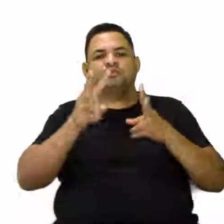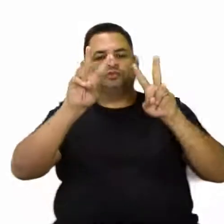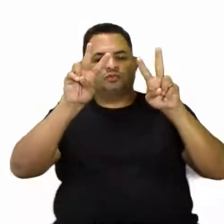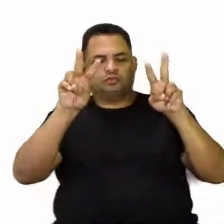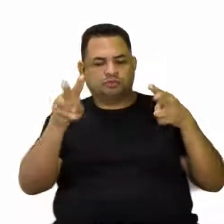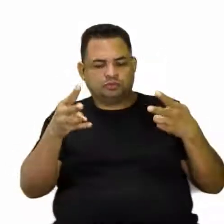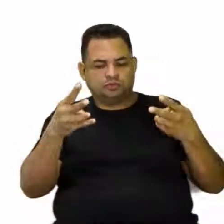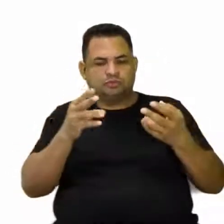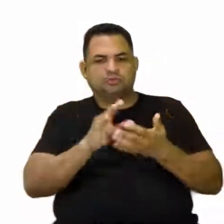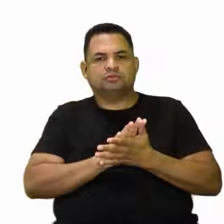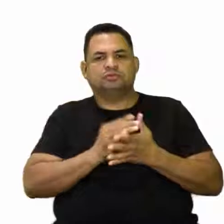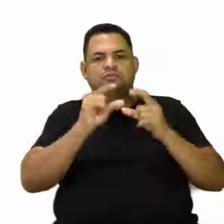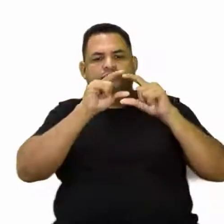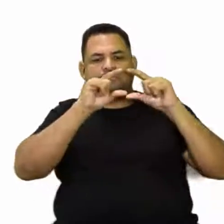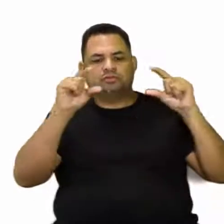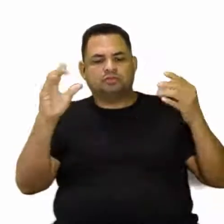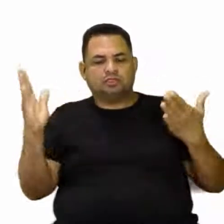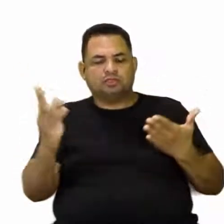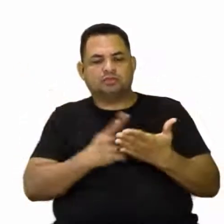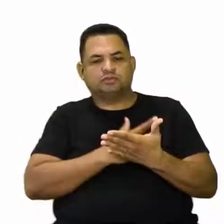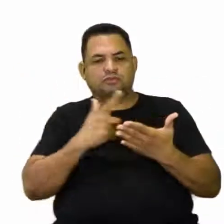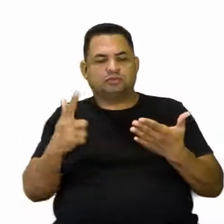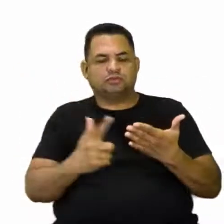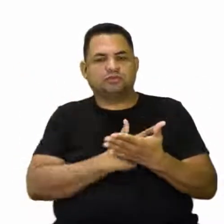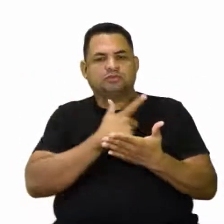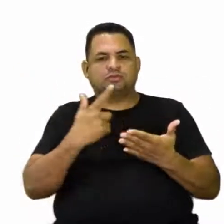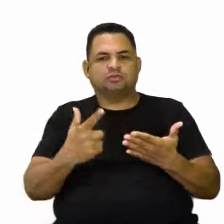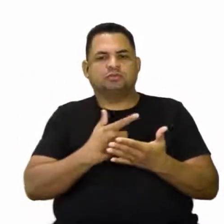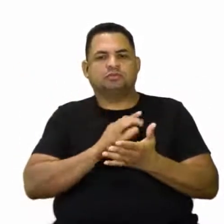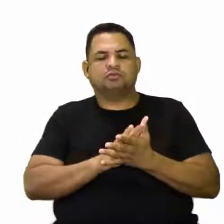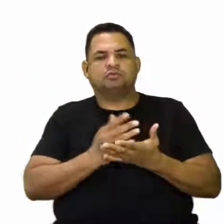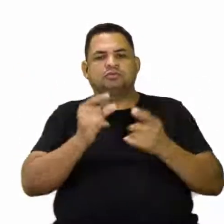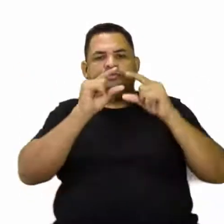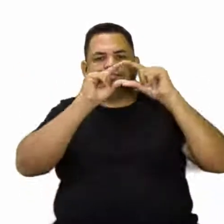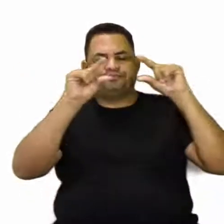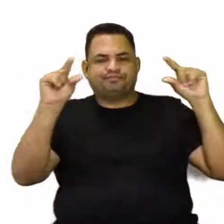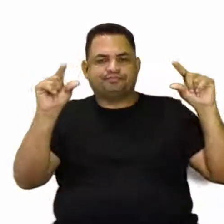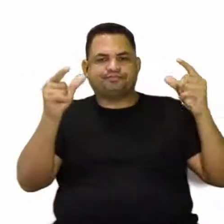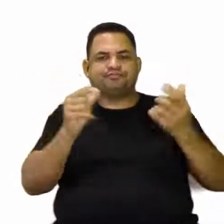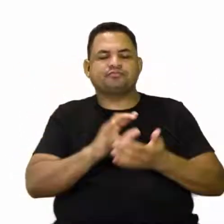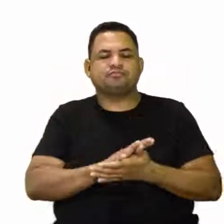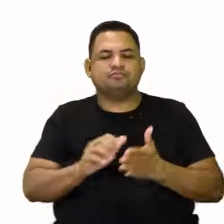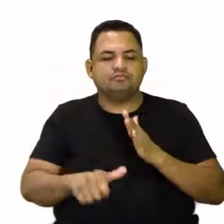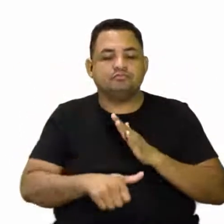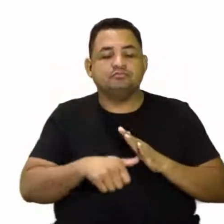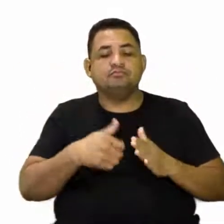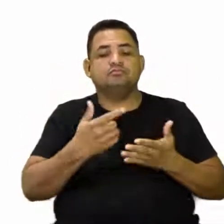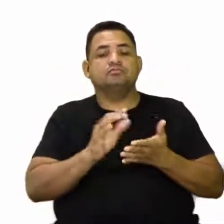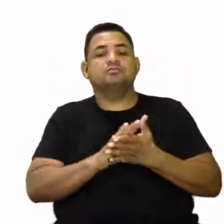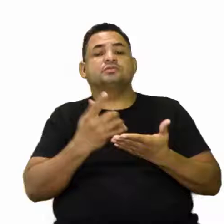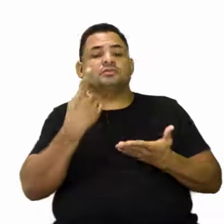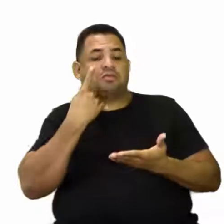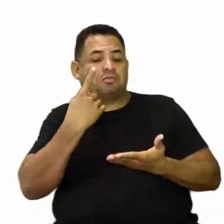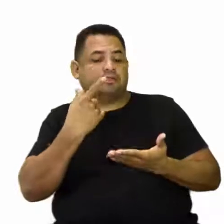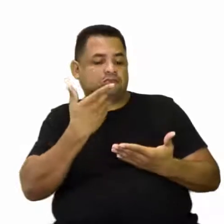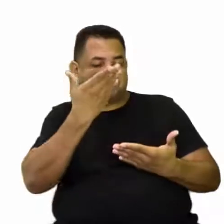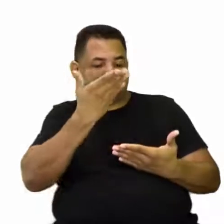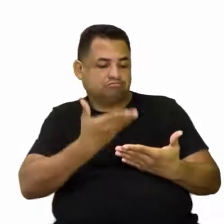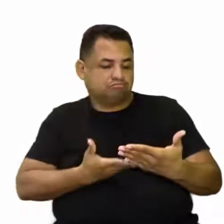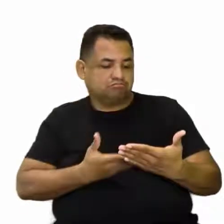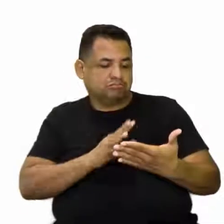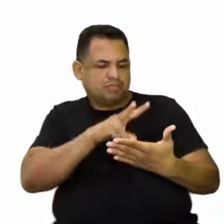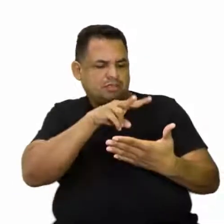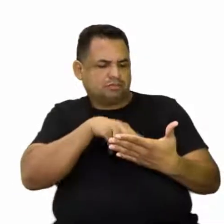que está na manchete do jornal. Isso mesmo. Ele é um titular. A primeira impressão é aquilo que vai fazer com